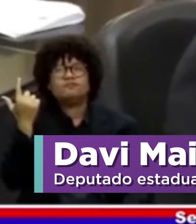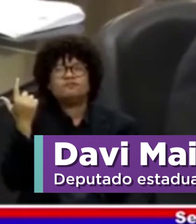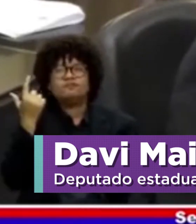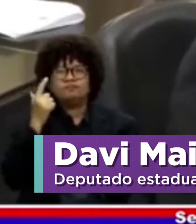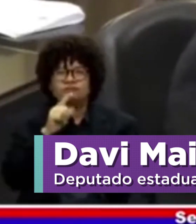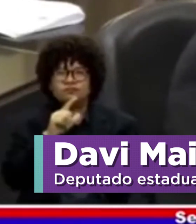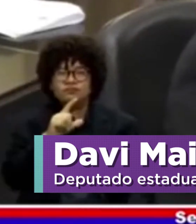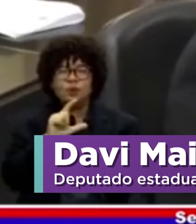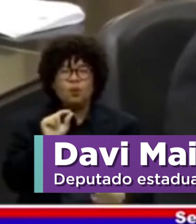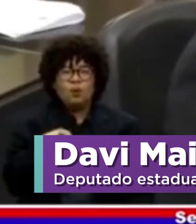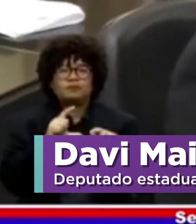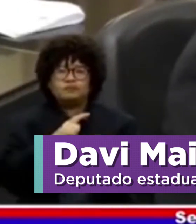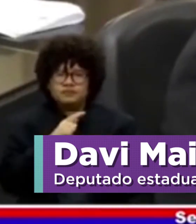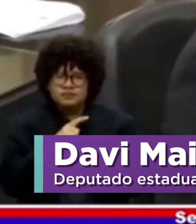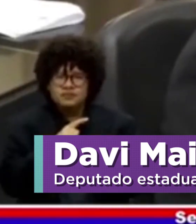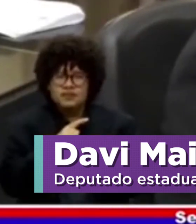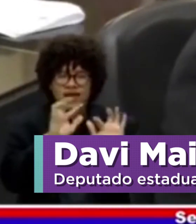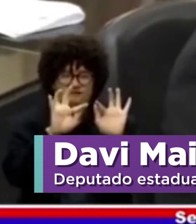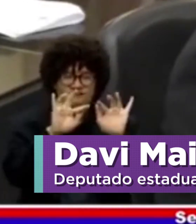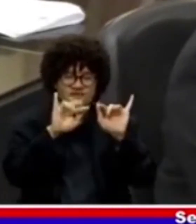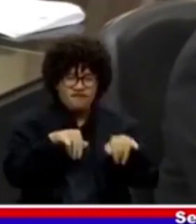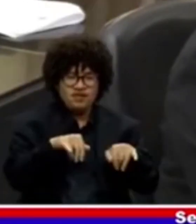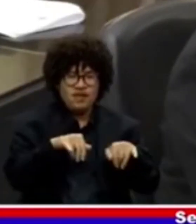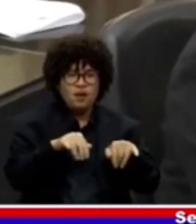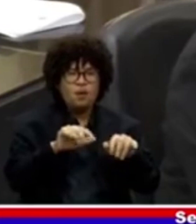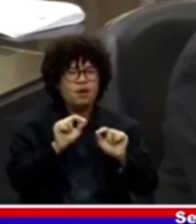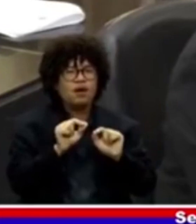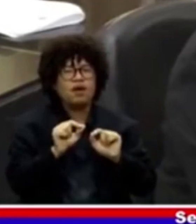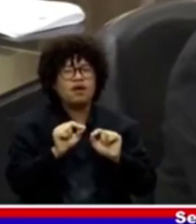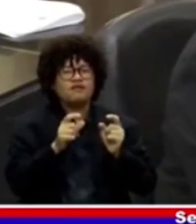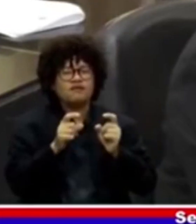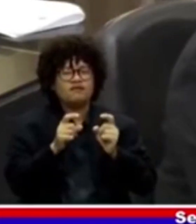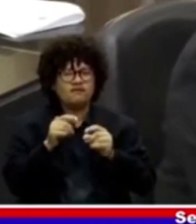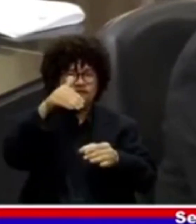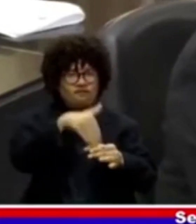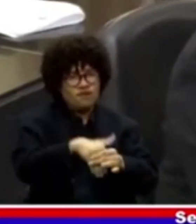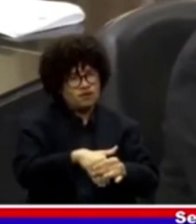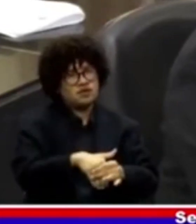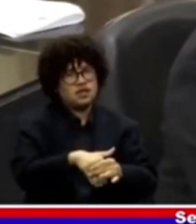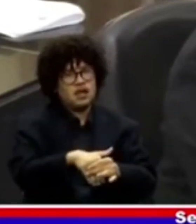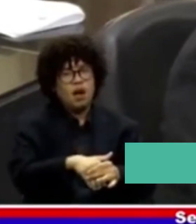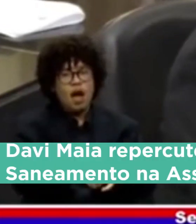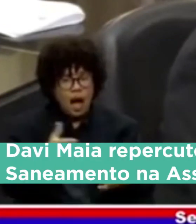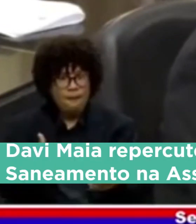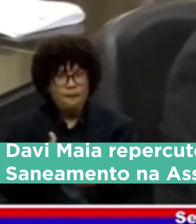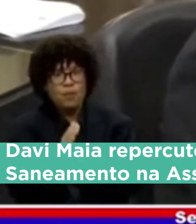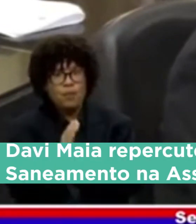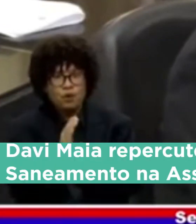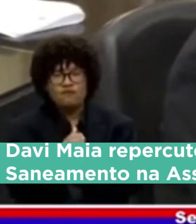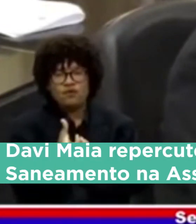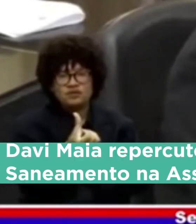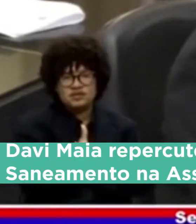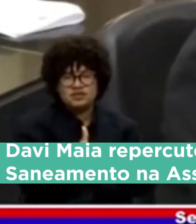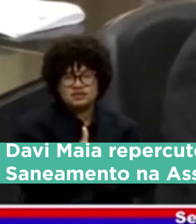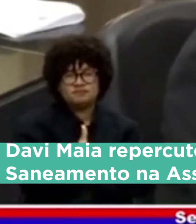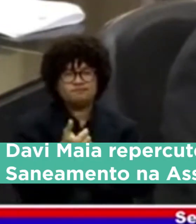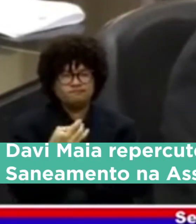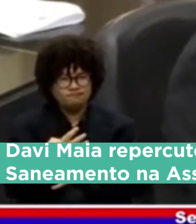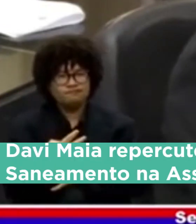votação final o senado aprova o marco legal de saneamento com 63